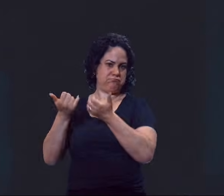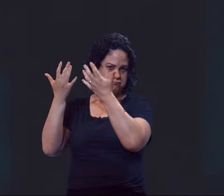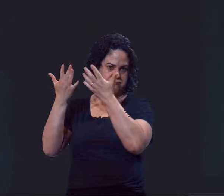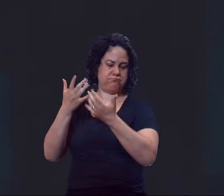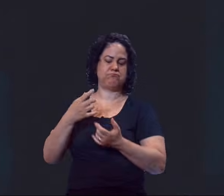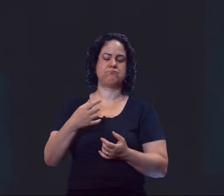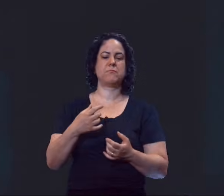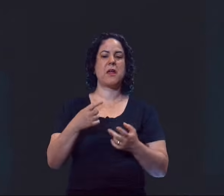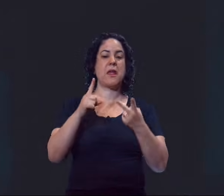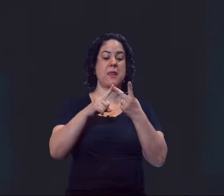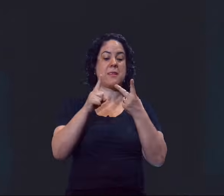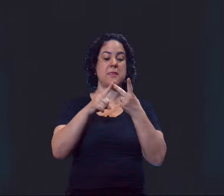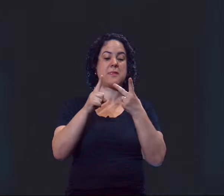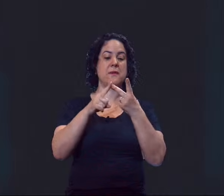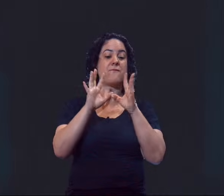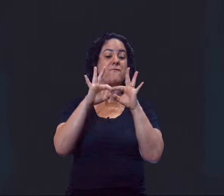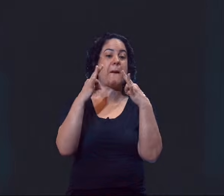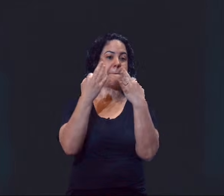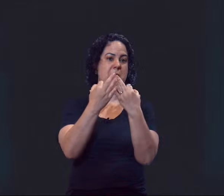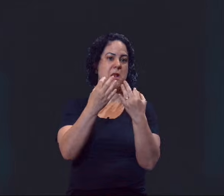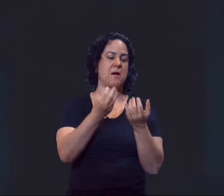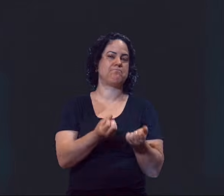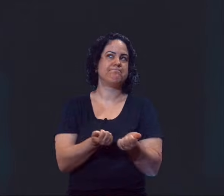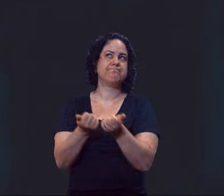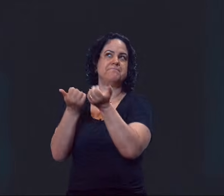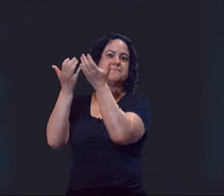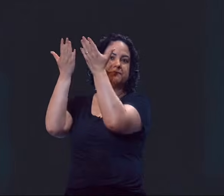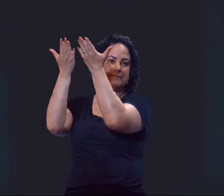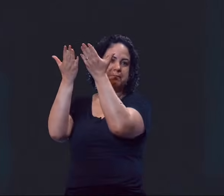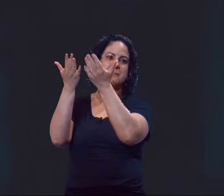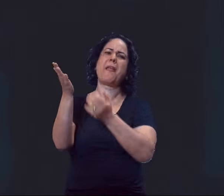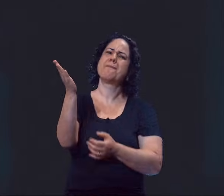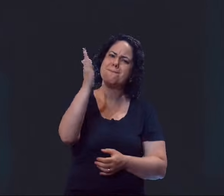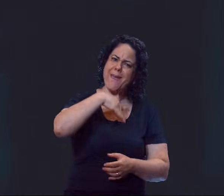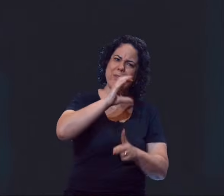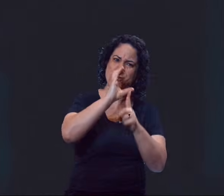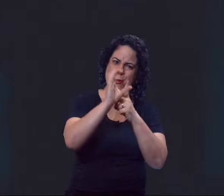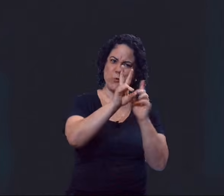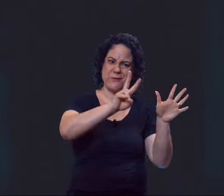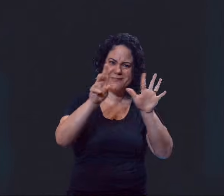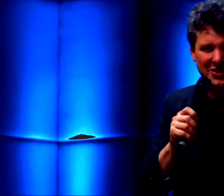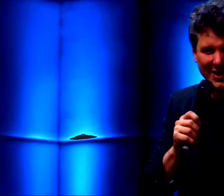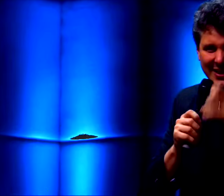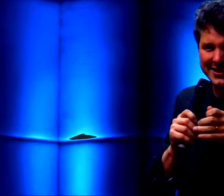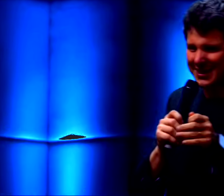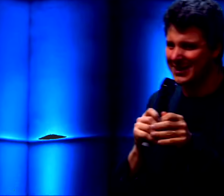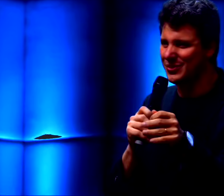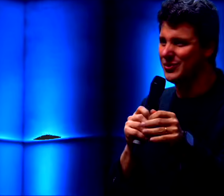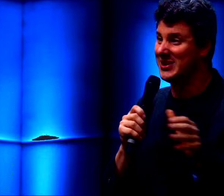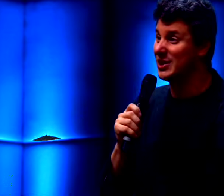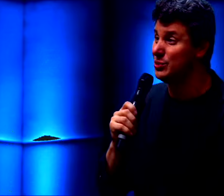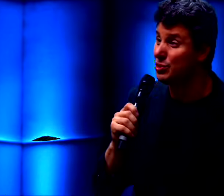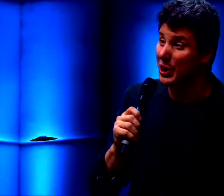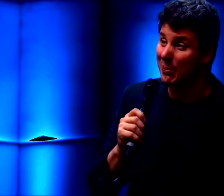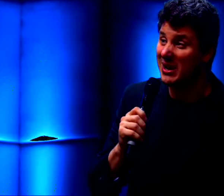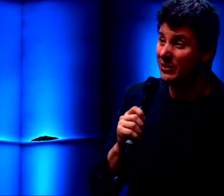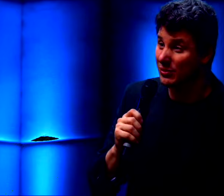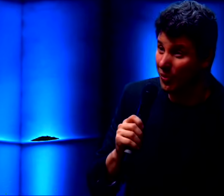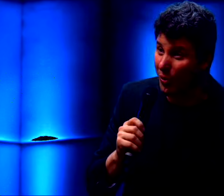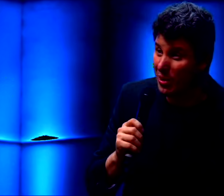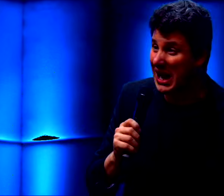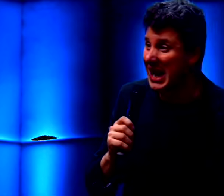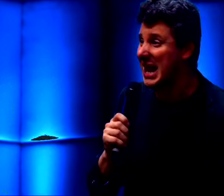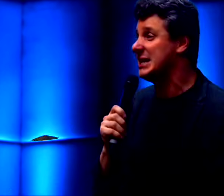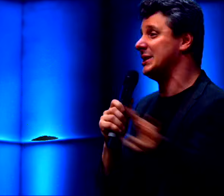sobre o trabalho e sobre a comunidade. E venha no culto. Porque eu tenho certeza que Deus está nos